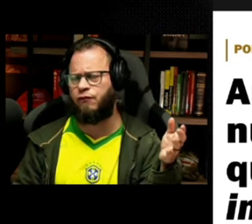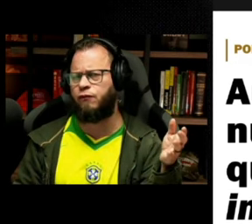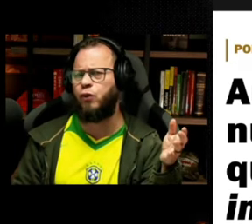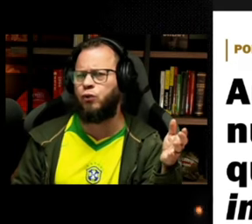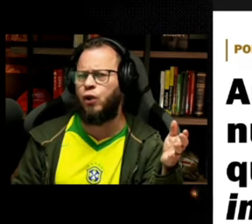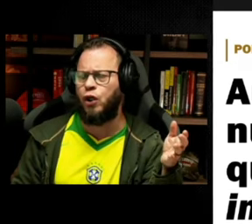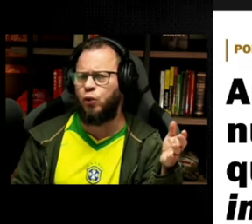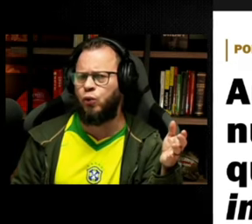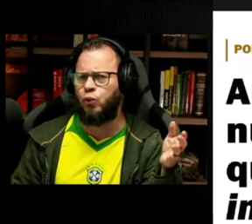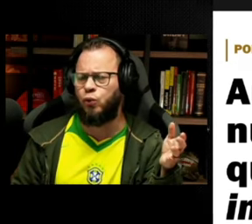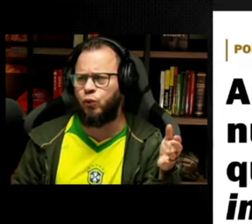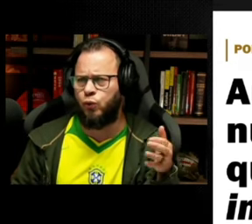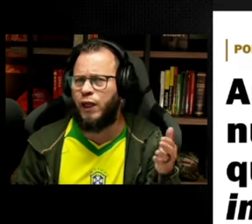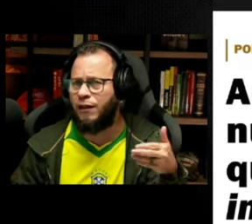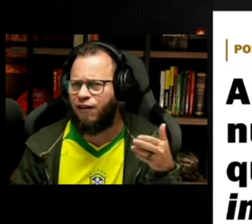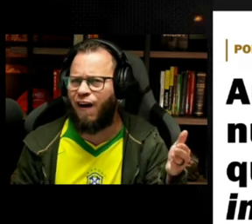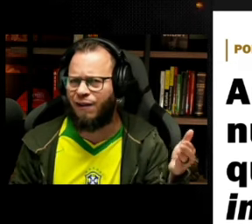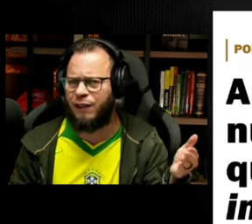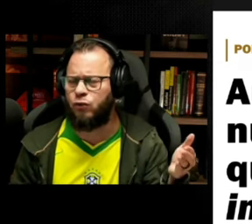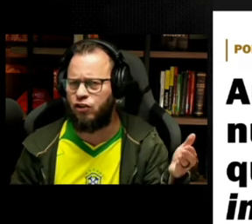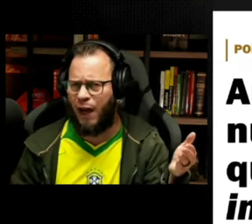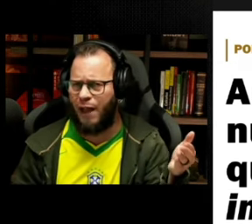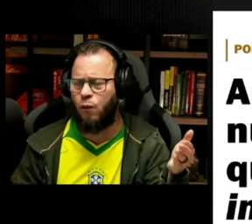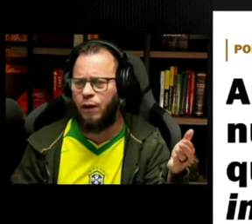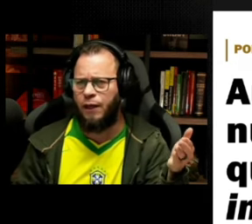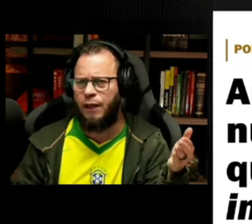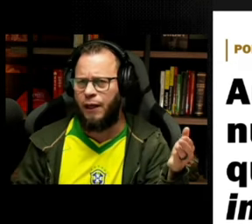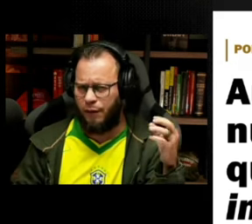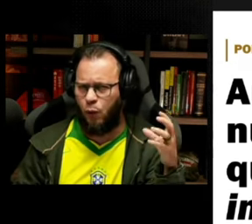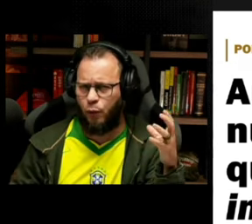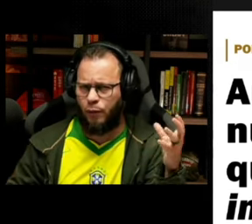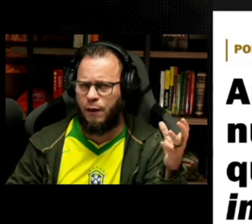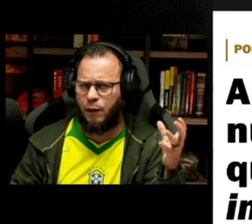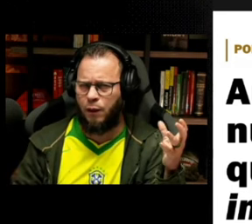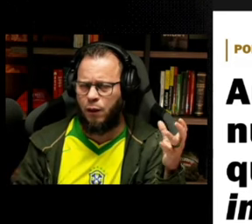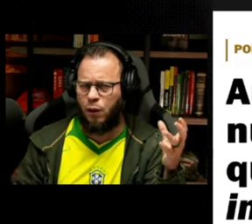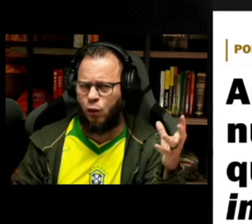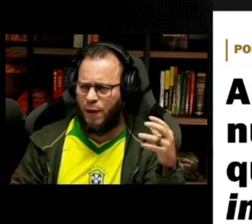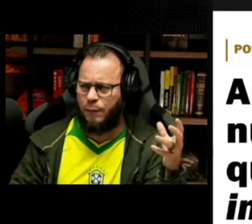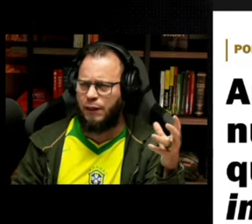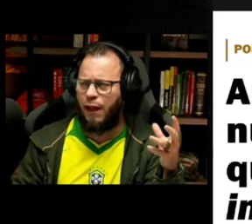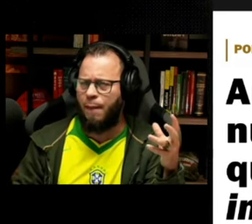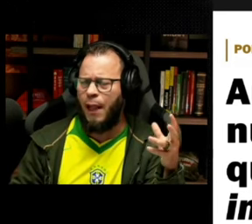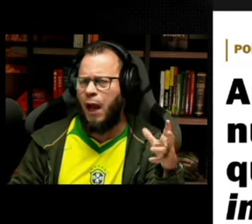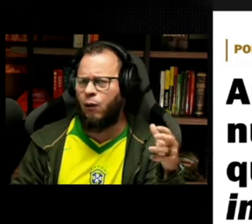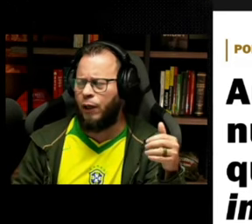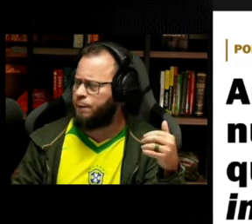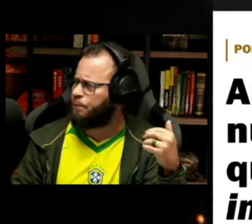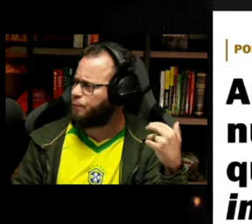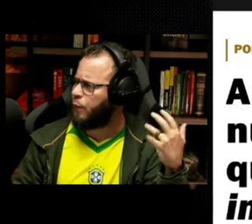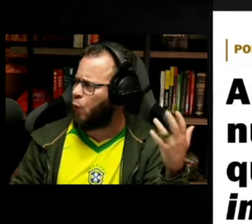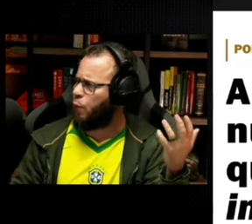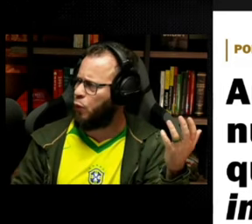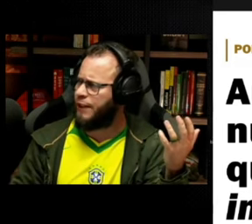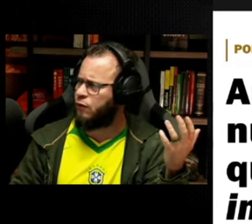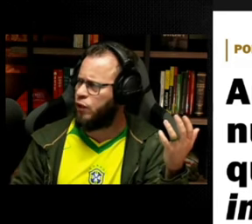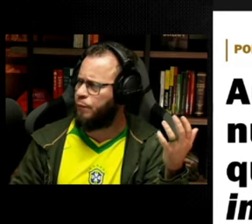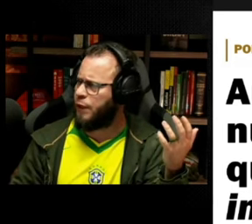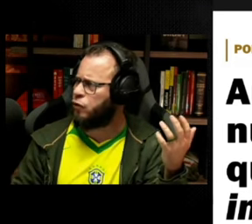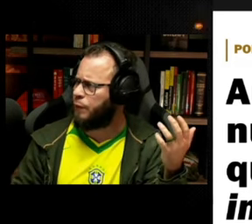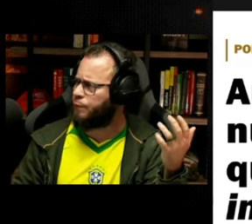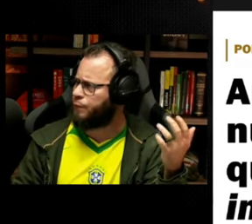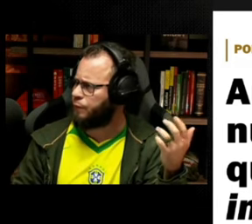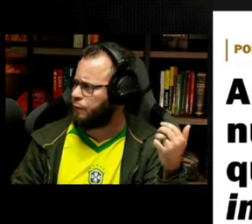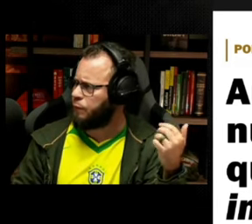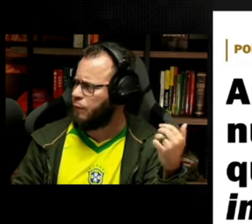Você é a favor do do do do que ele tá falando falando de Israel entendeu o problema começa a apertar agora o processo de